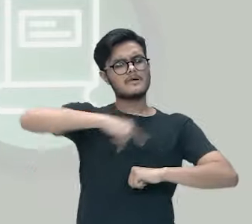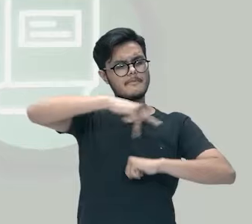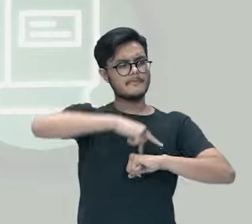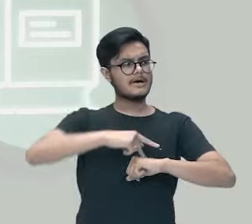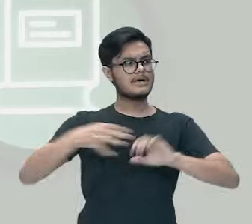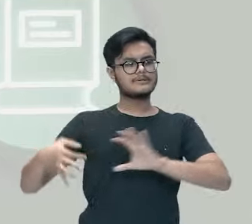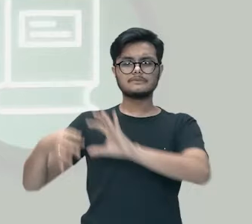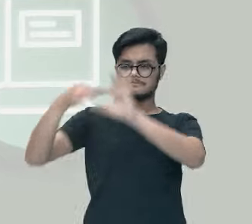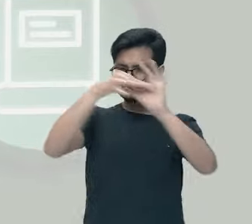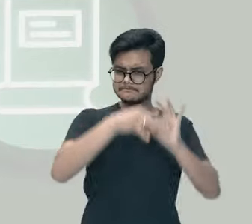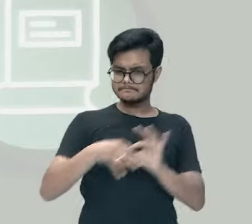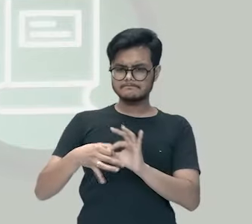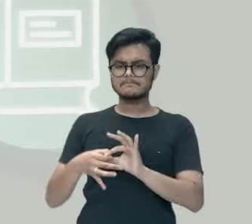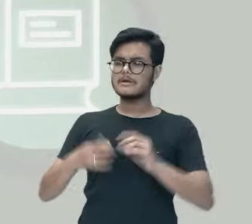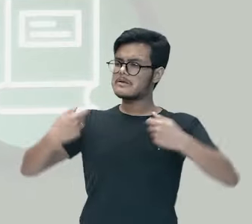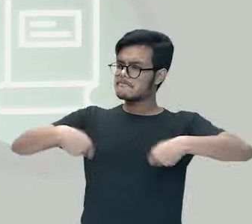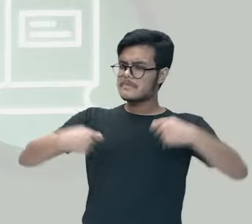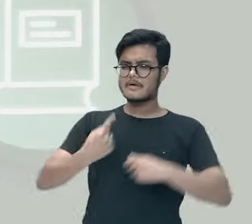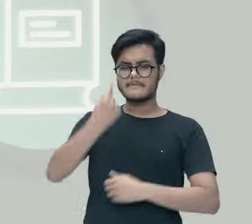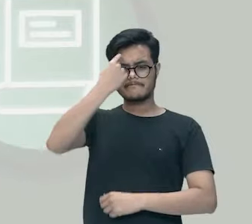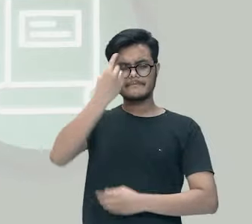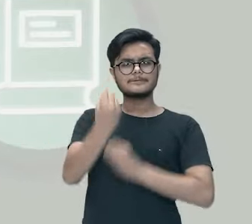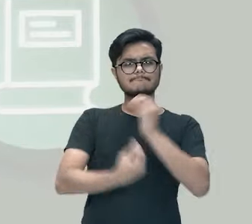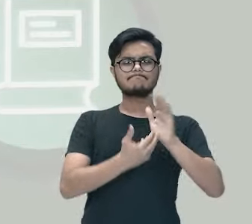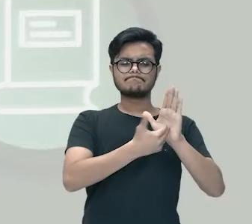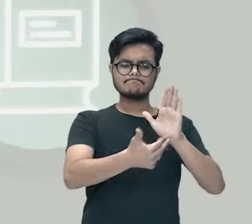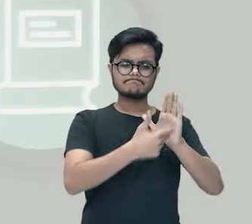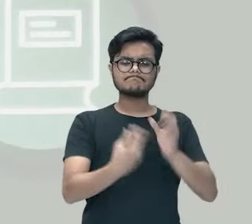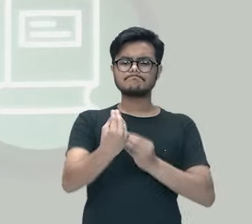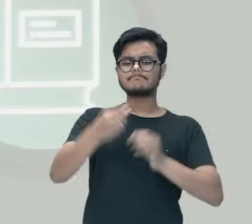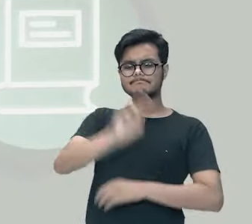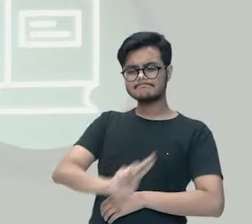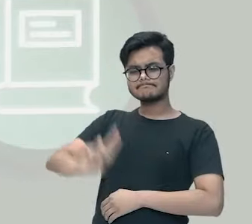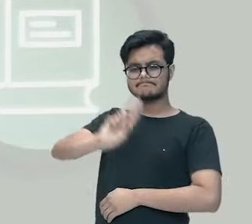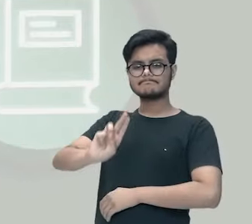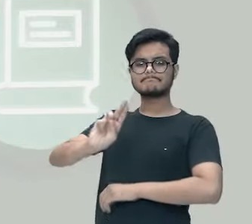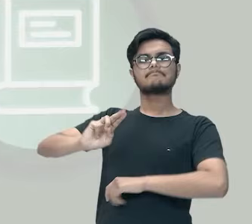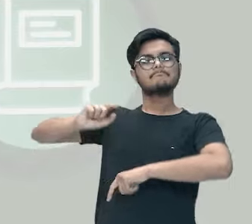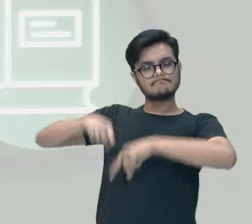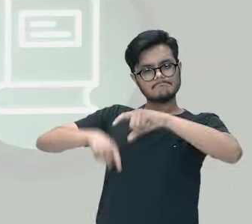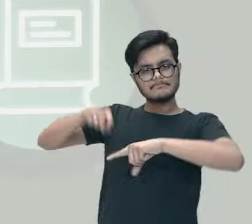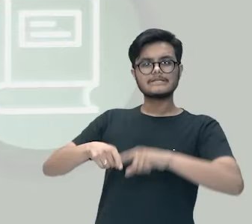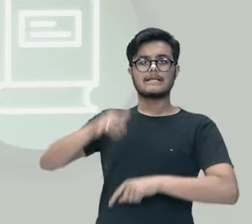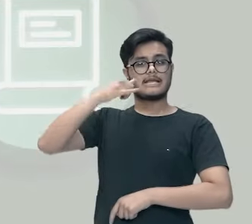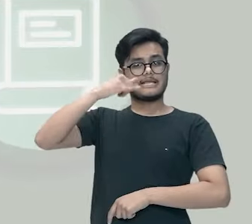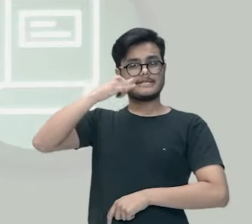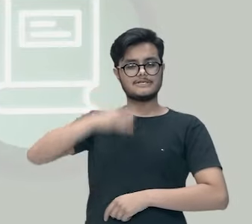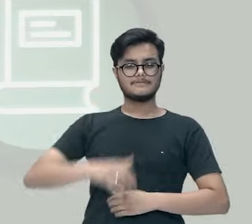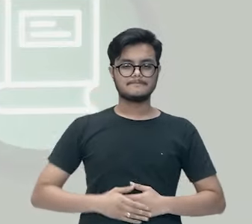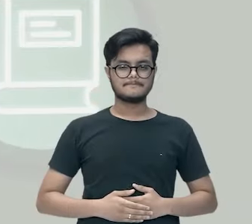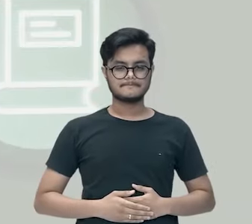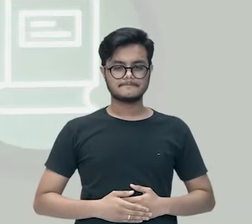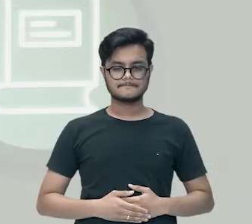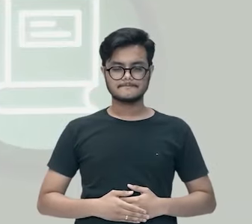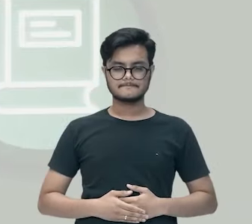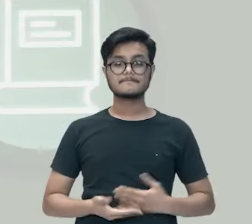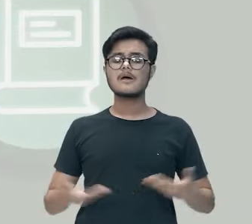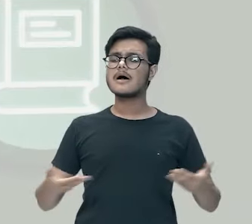né, todos eles pensem em novas fontes, em novos recursos para geração de energia, tá bom? Agora a gente vai